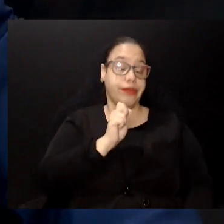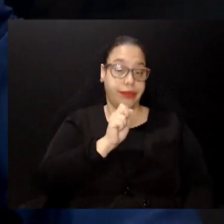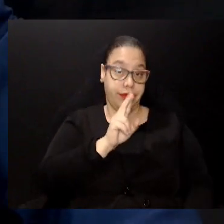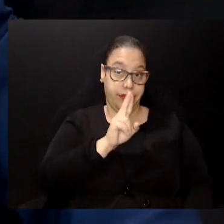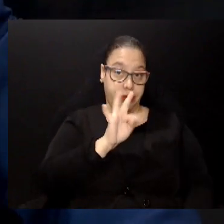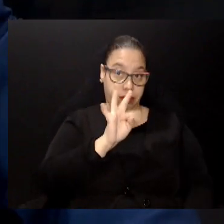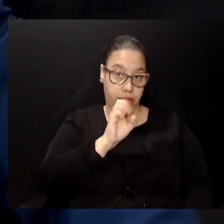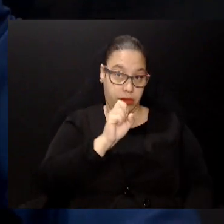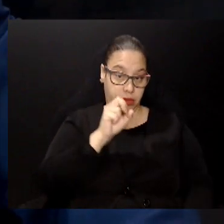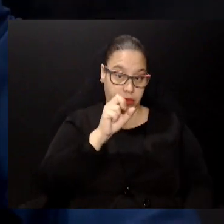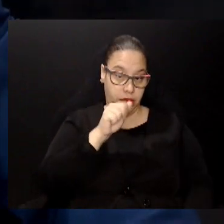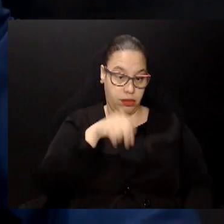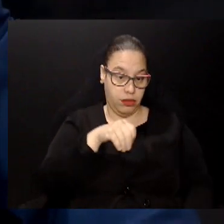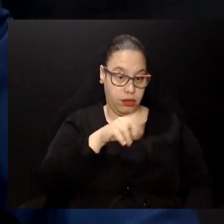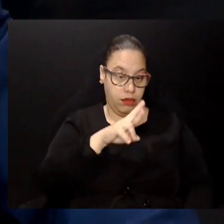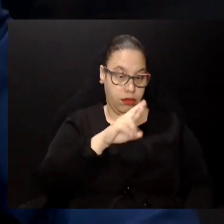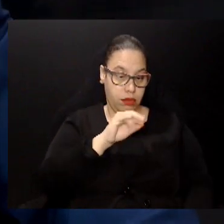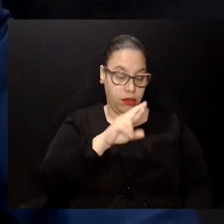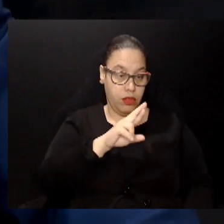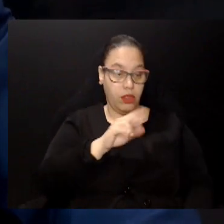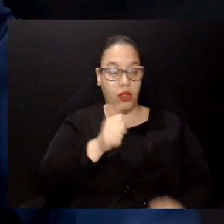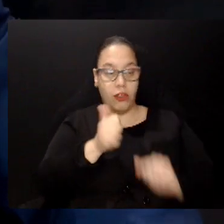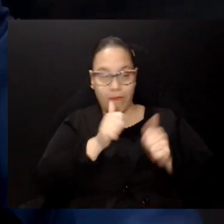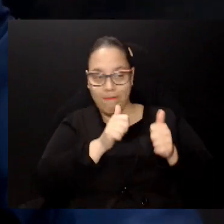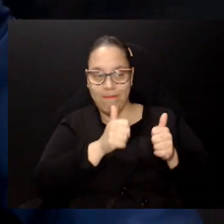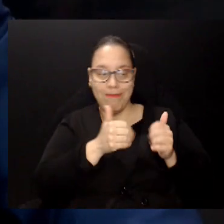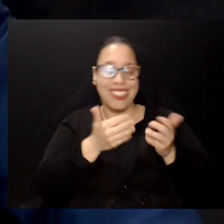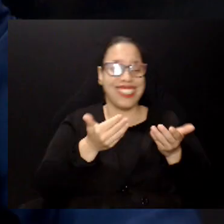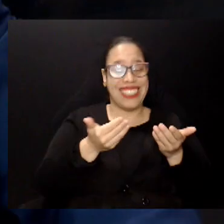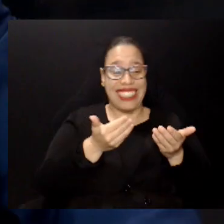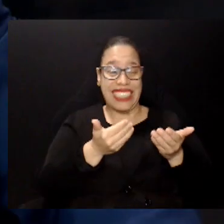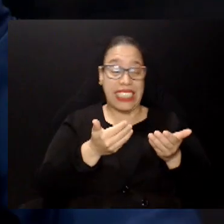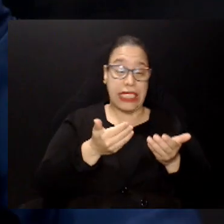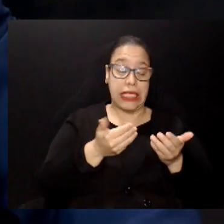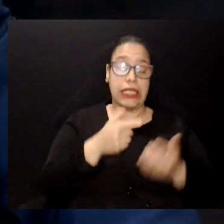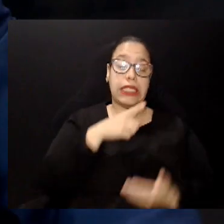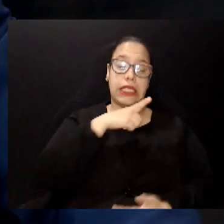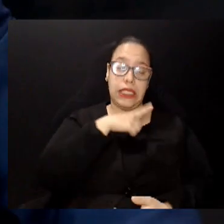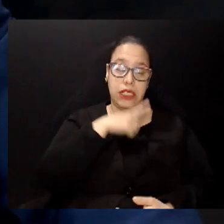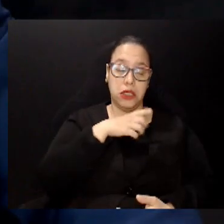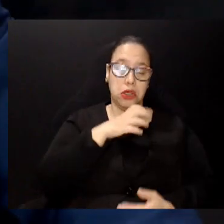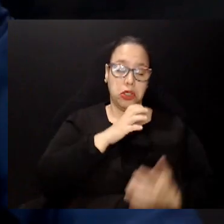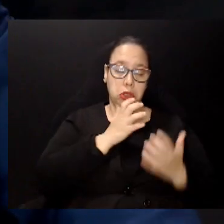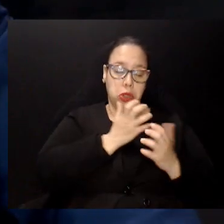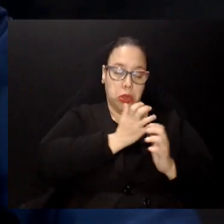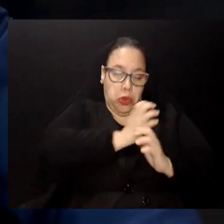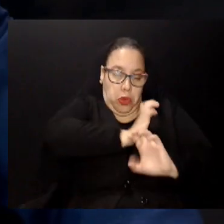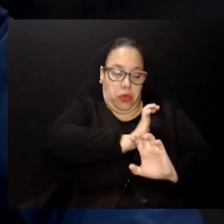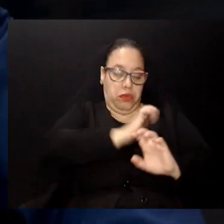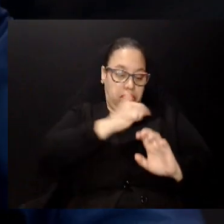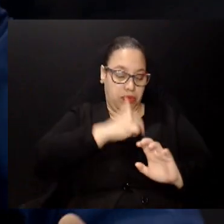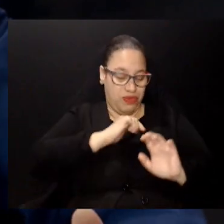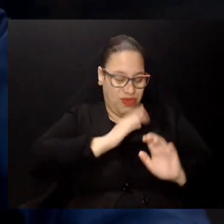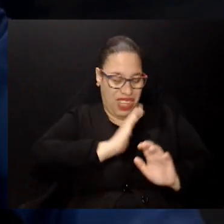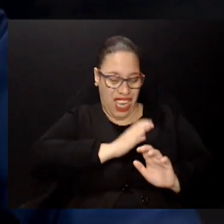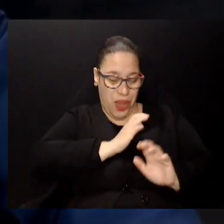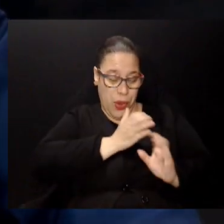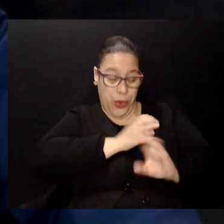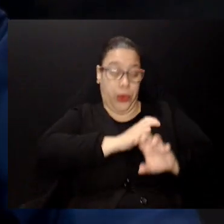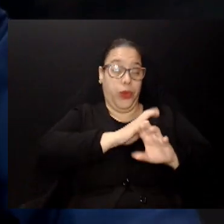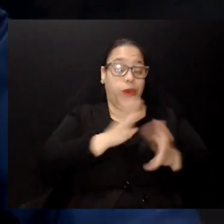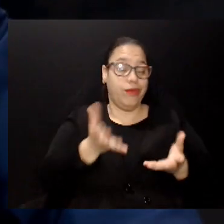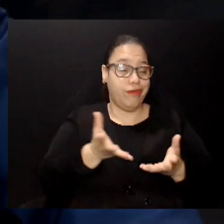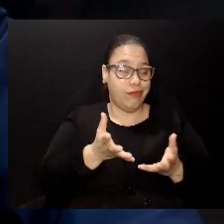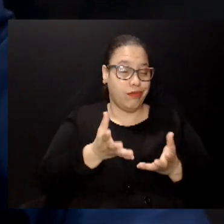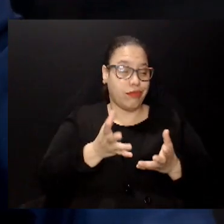ser uma autoanulação, existe um vazio, né? Então ela preenche todo